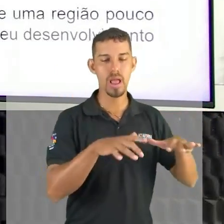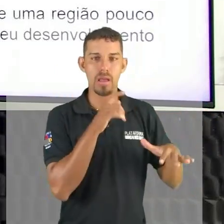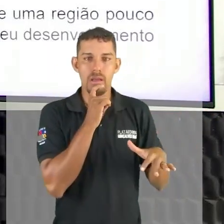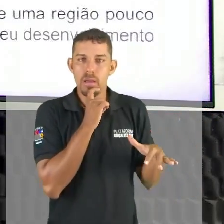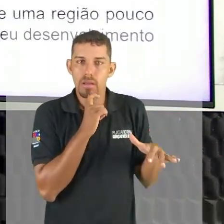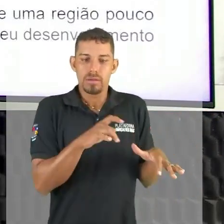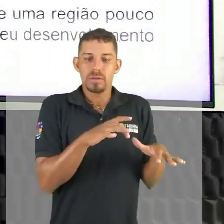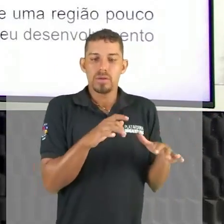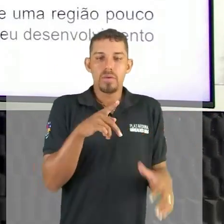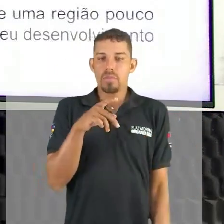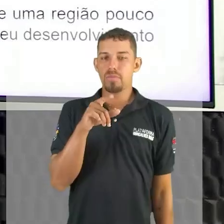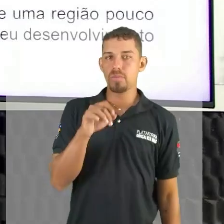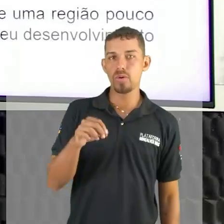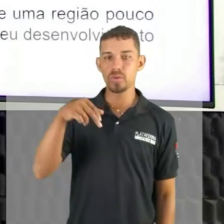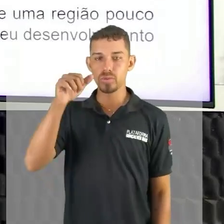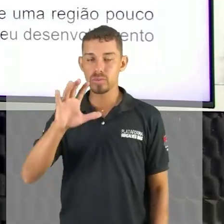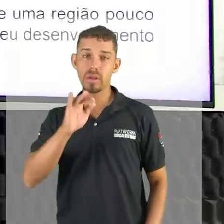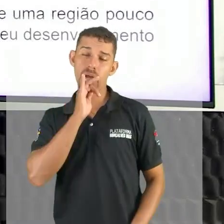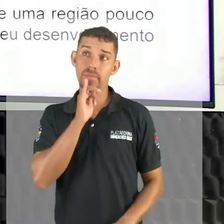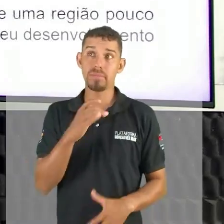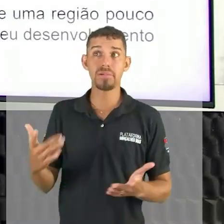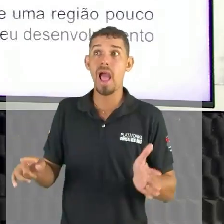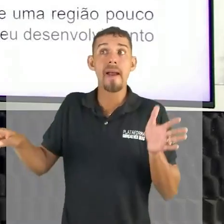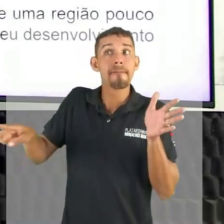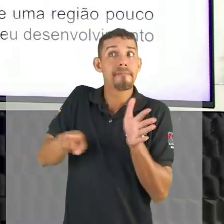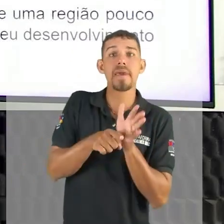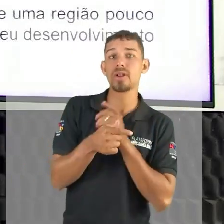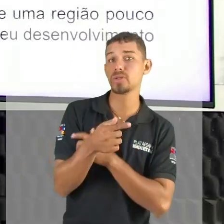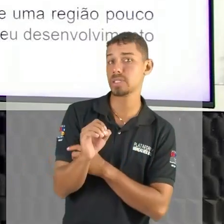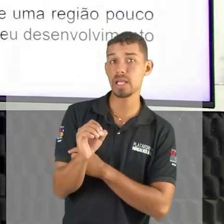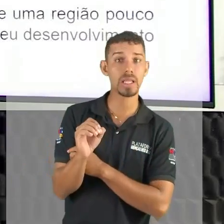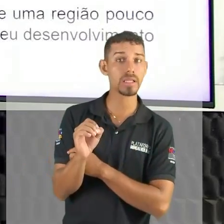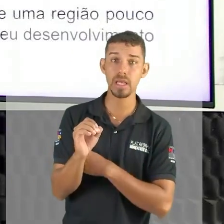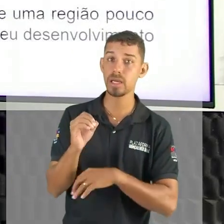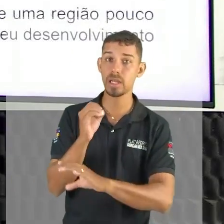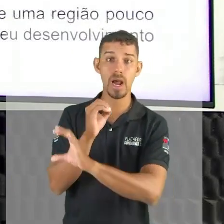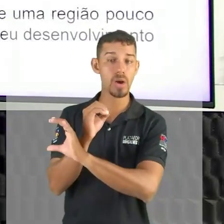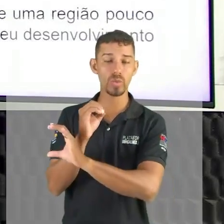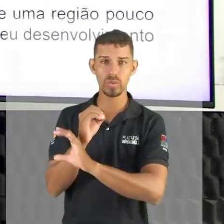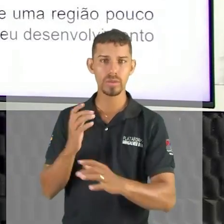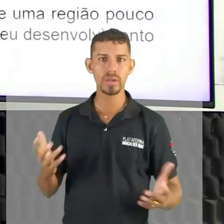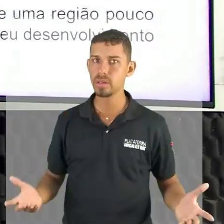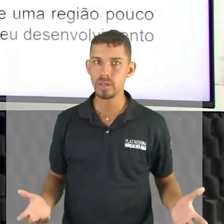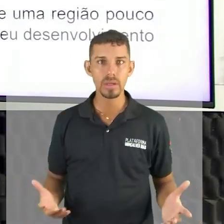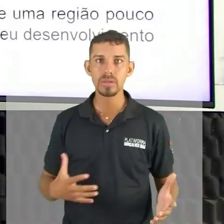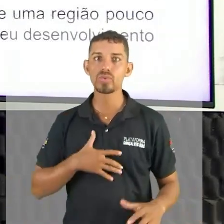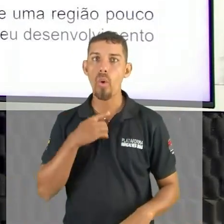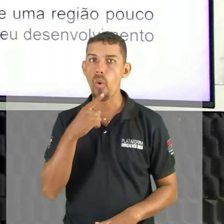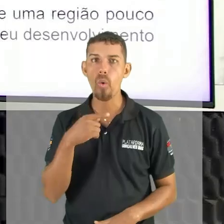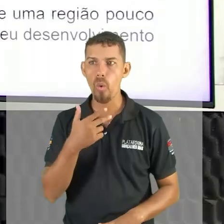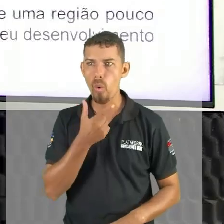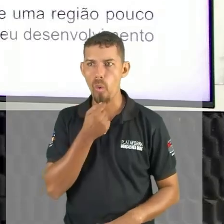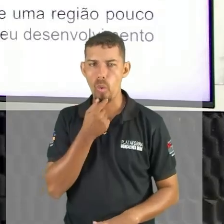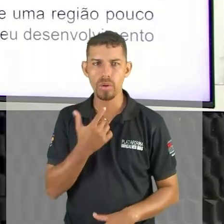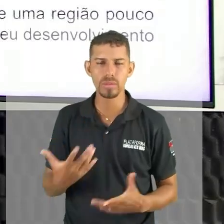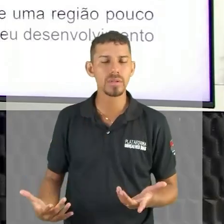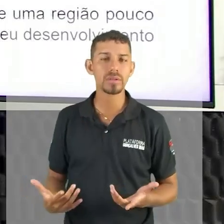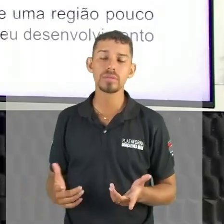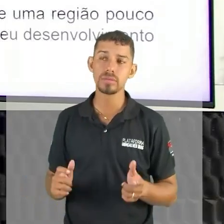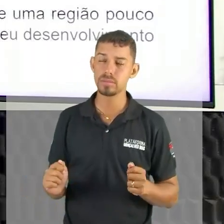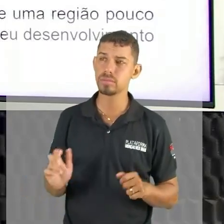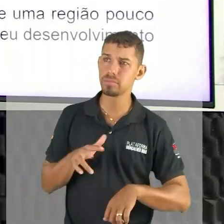Norte. Eu estou falando de temperaturas que chegam a menos 70 graus Celsius. Algo surreal para o homem. Podemos